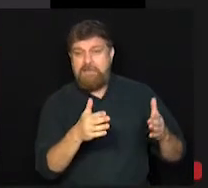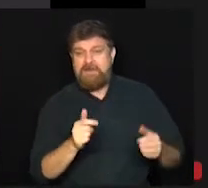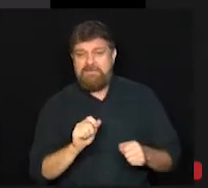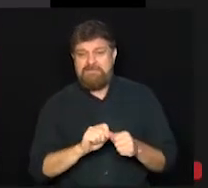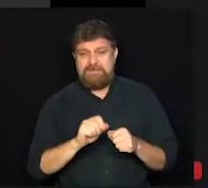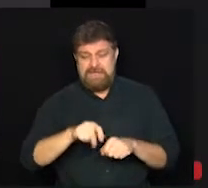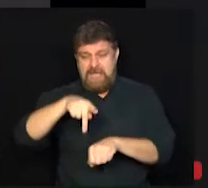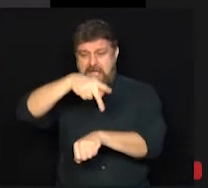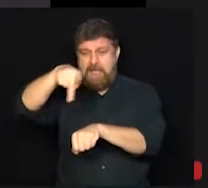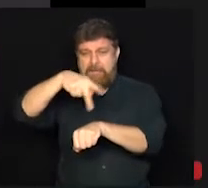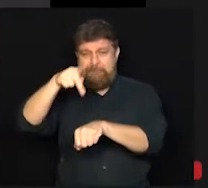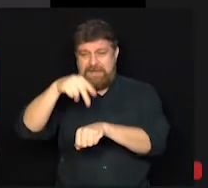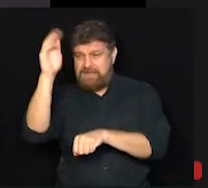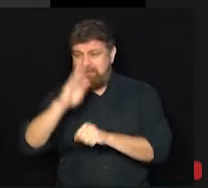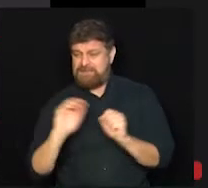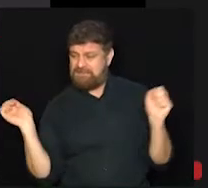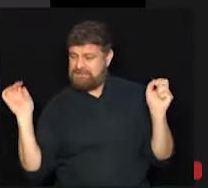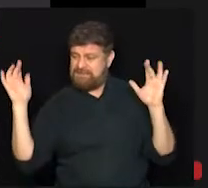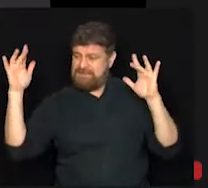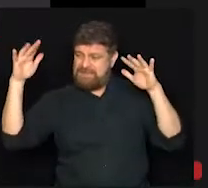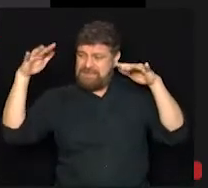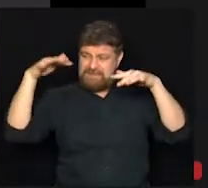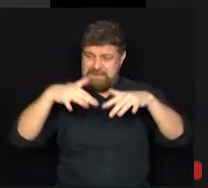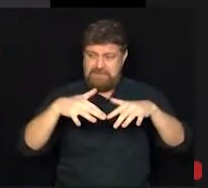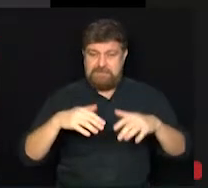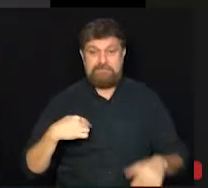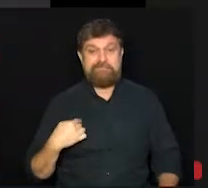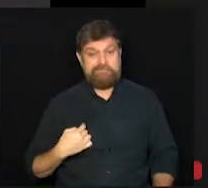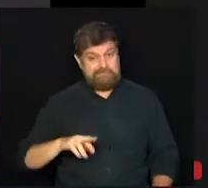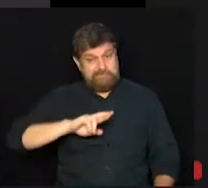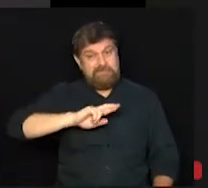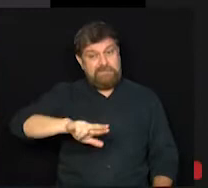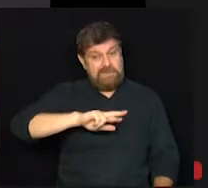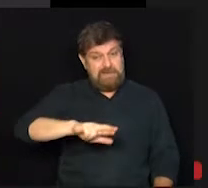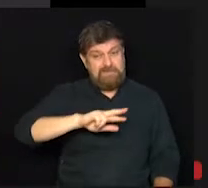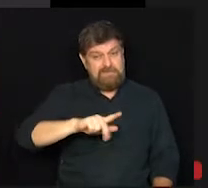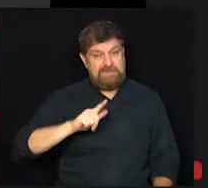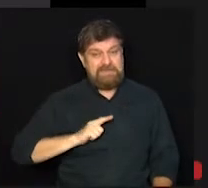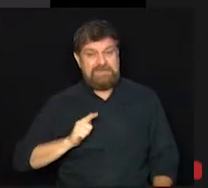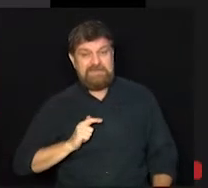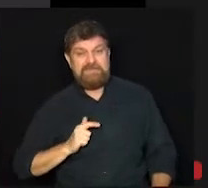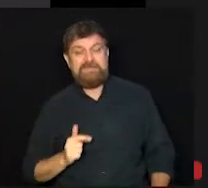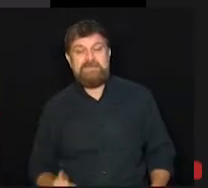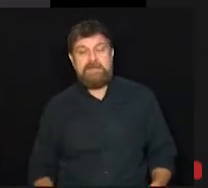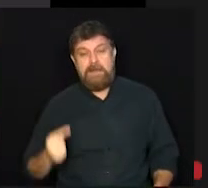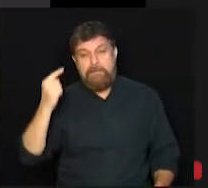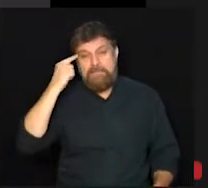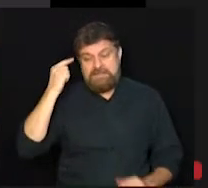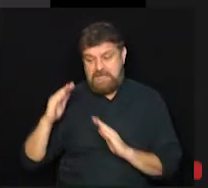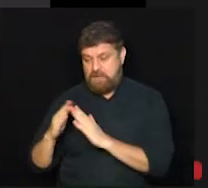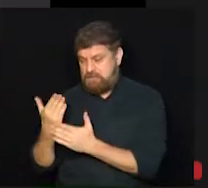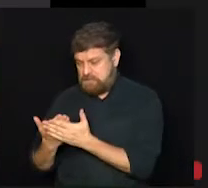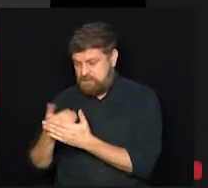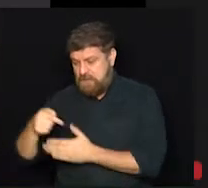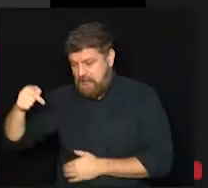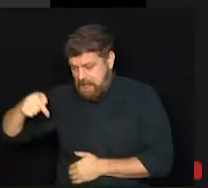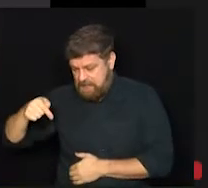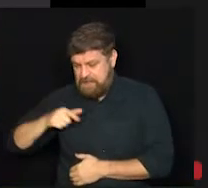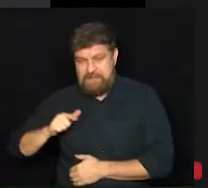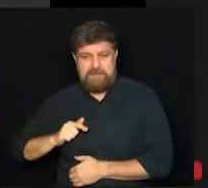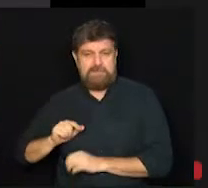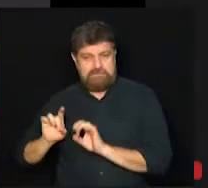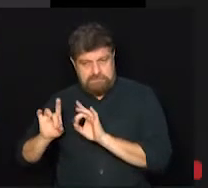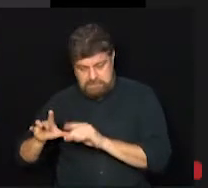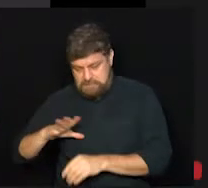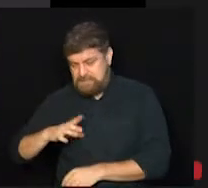país inteiro. Então, veja a diferença de implicação de mobilidade. Eu tenho a mobilidade interna dentro